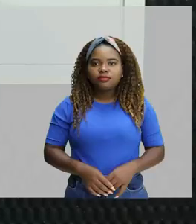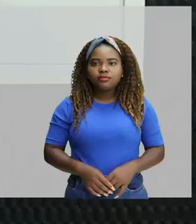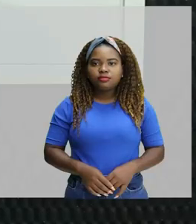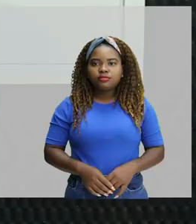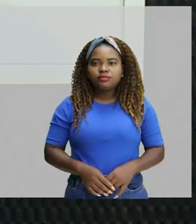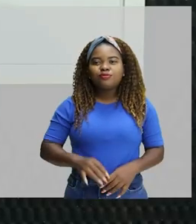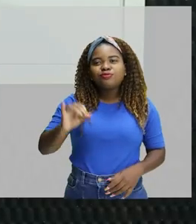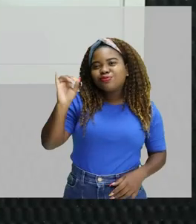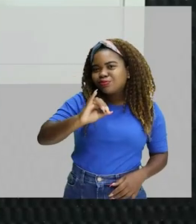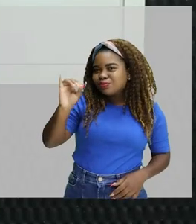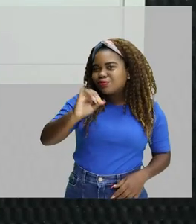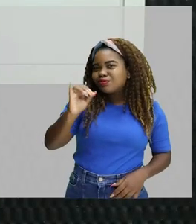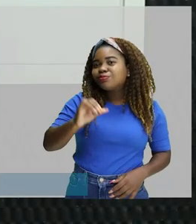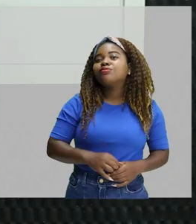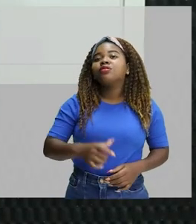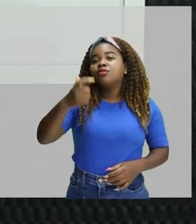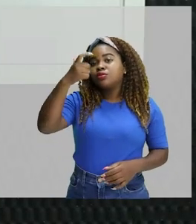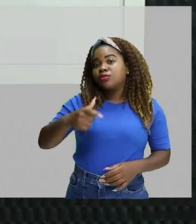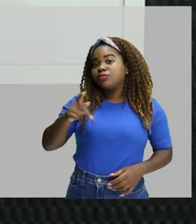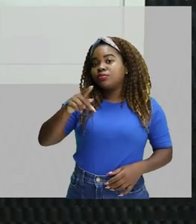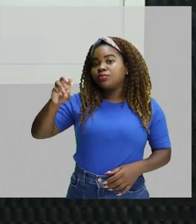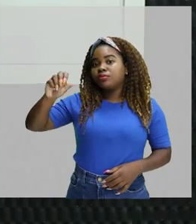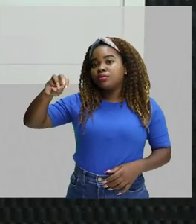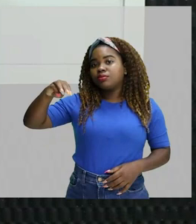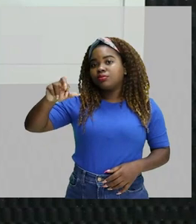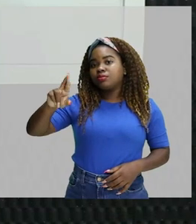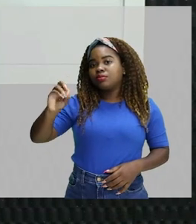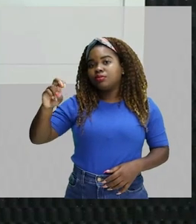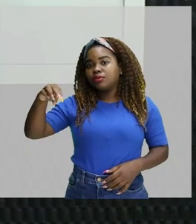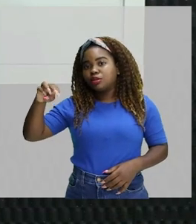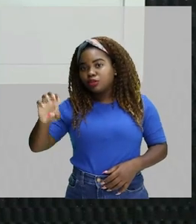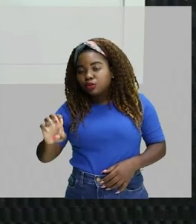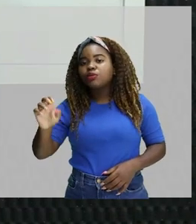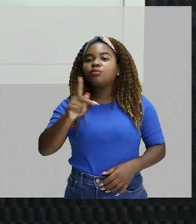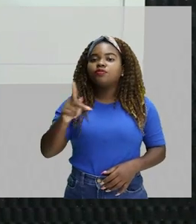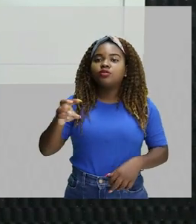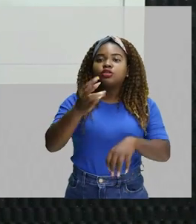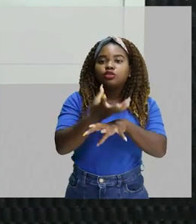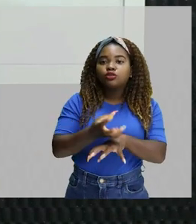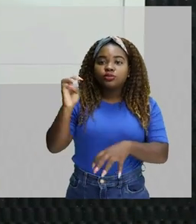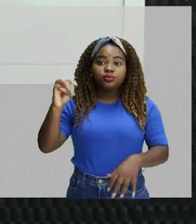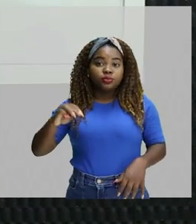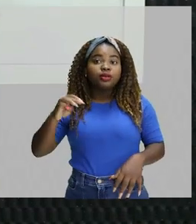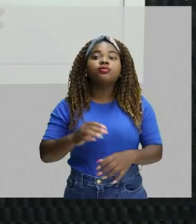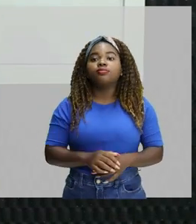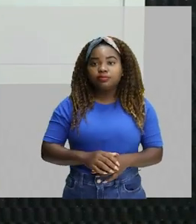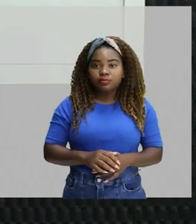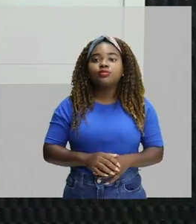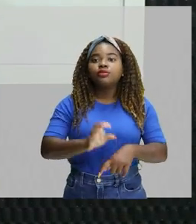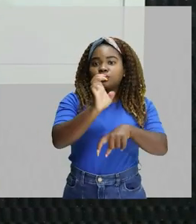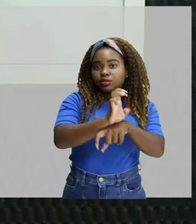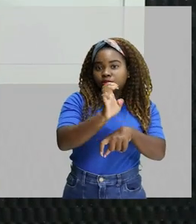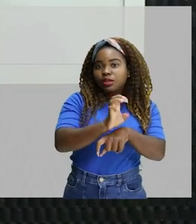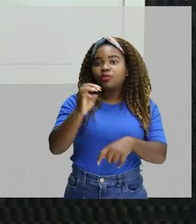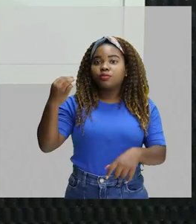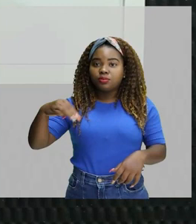compliquei Olá pessoal aqui é o professor Maron Beckman professor de matemática da rede estadual de ensino do Maranhão mais uma vez aqui com